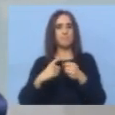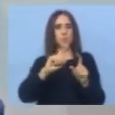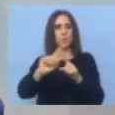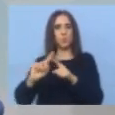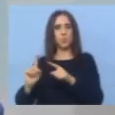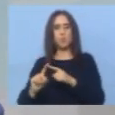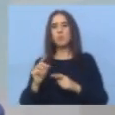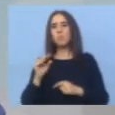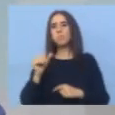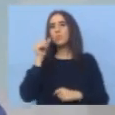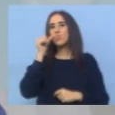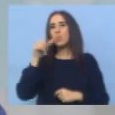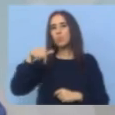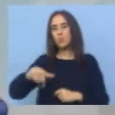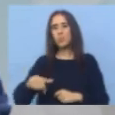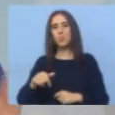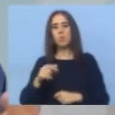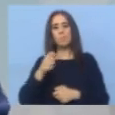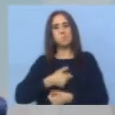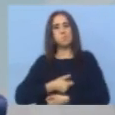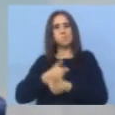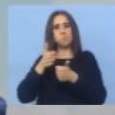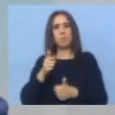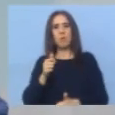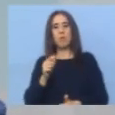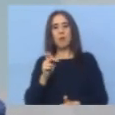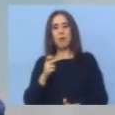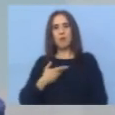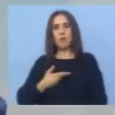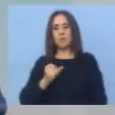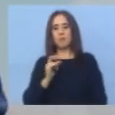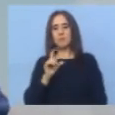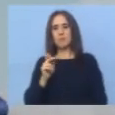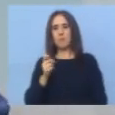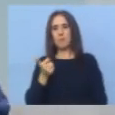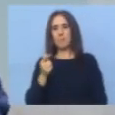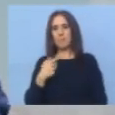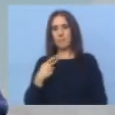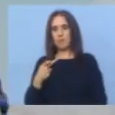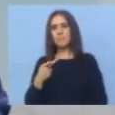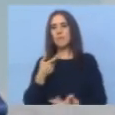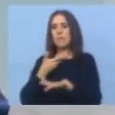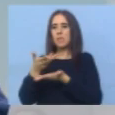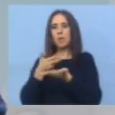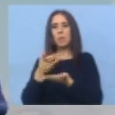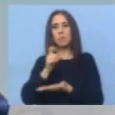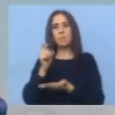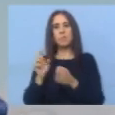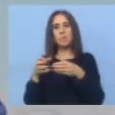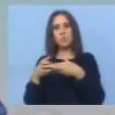no Sudão do Sul estão em Addis Abeba num diálogo de revitalização do acordo de paz que foi